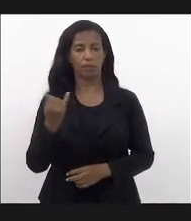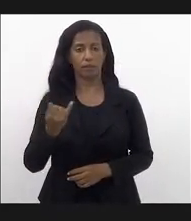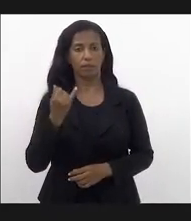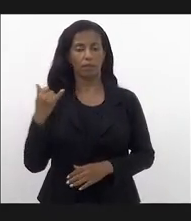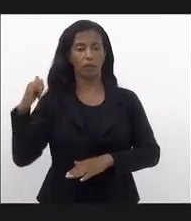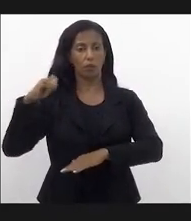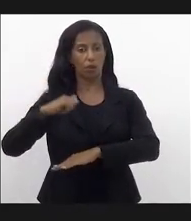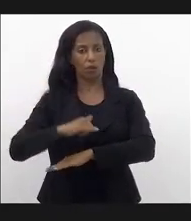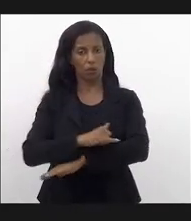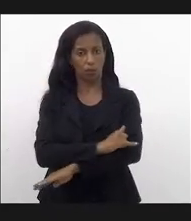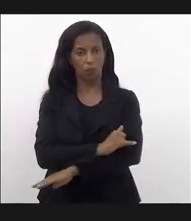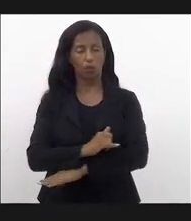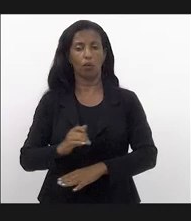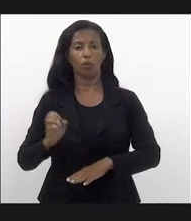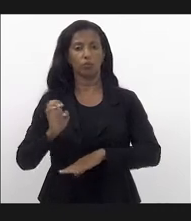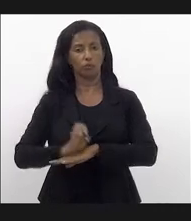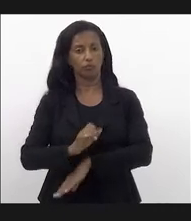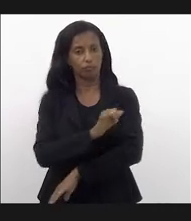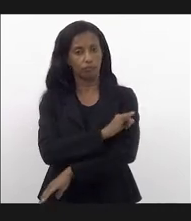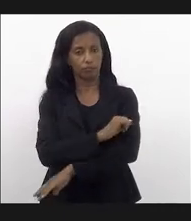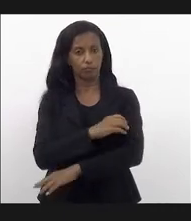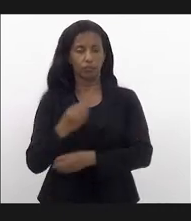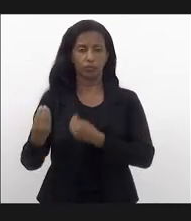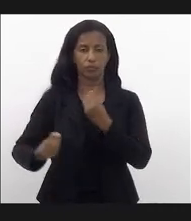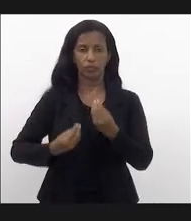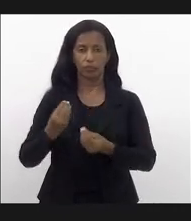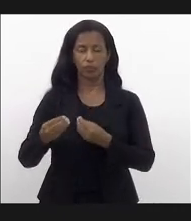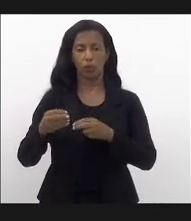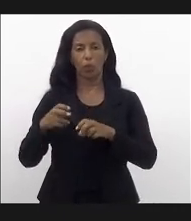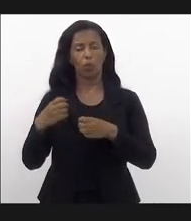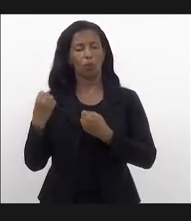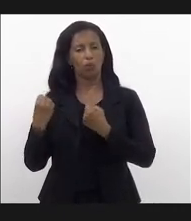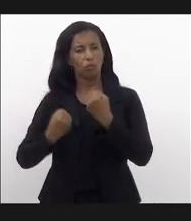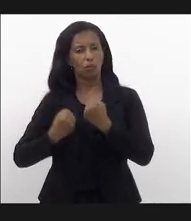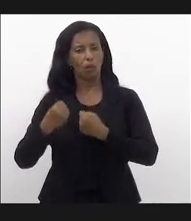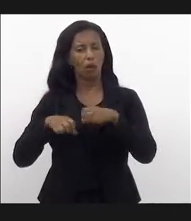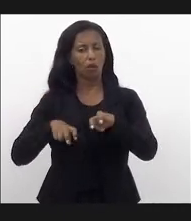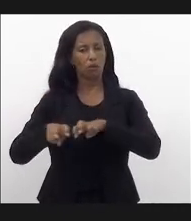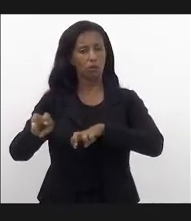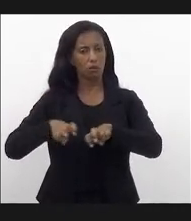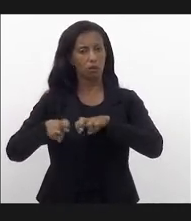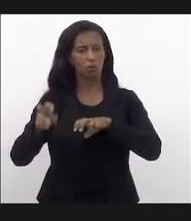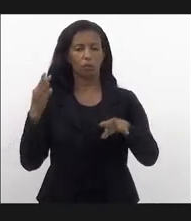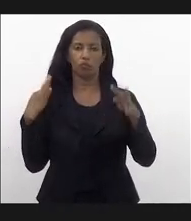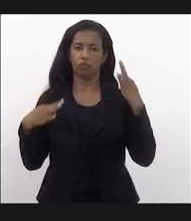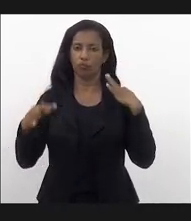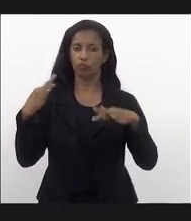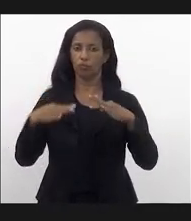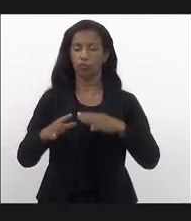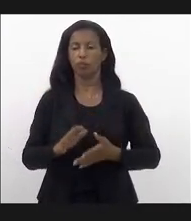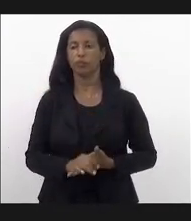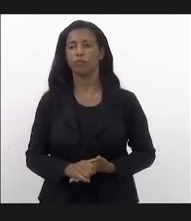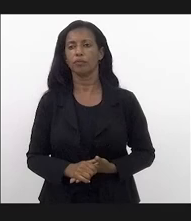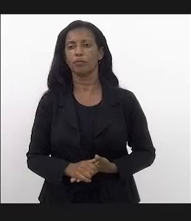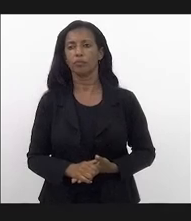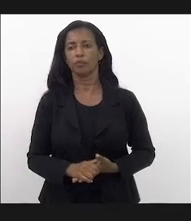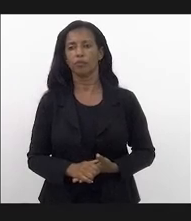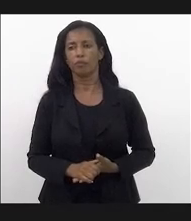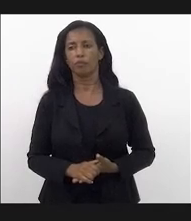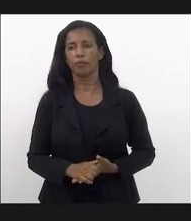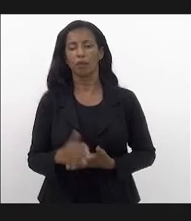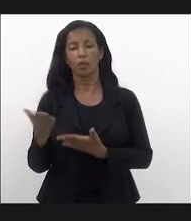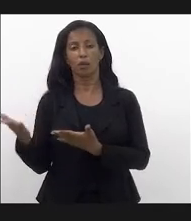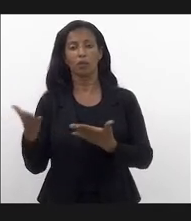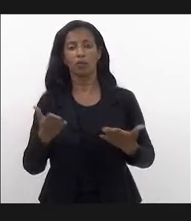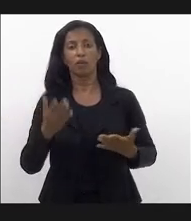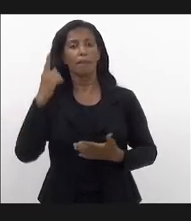aeroportos no estado do Rio de Janeiro como os transportes de turismo né então a gente